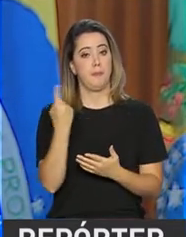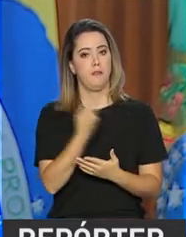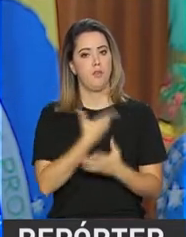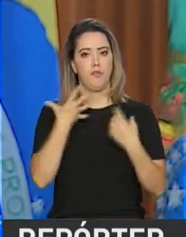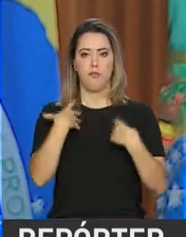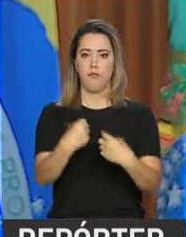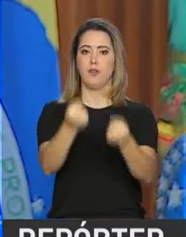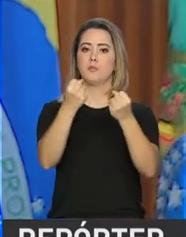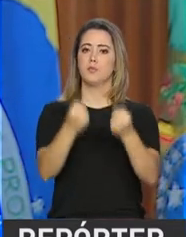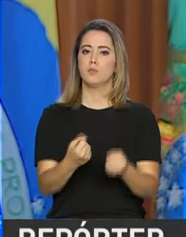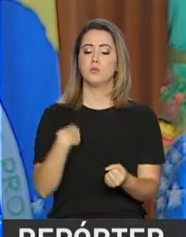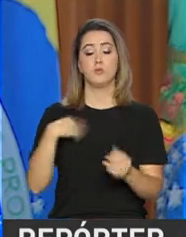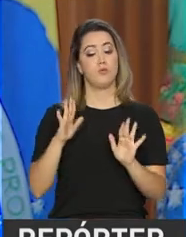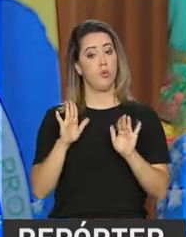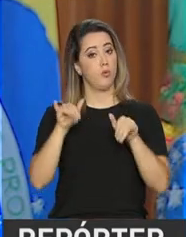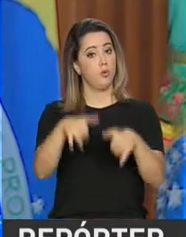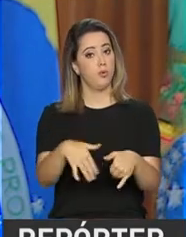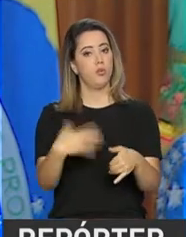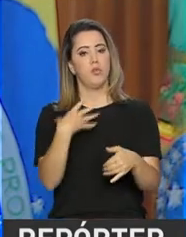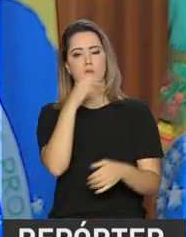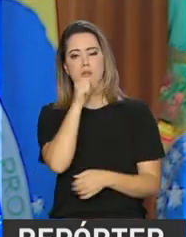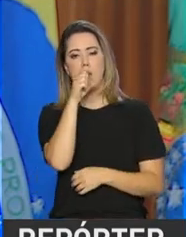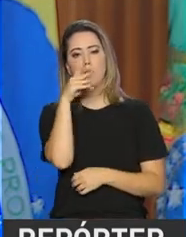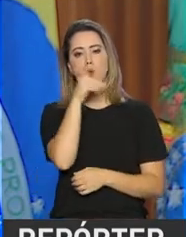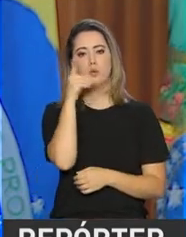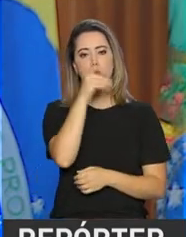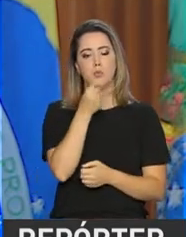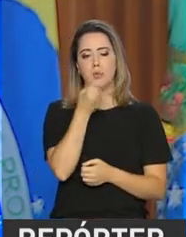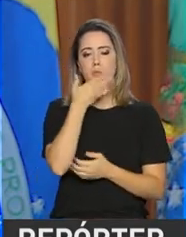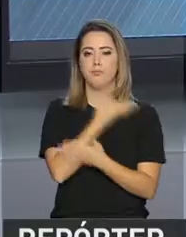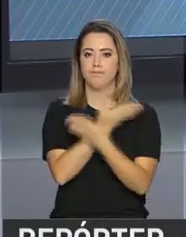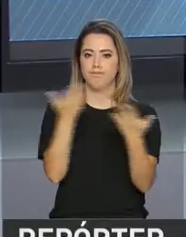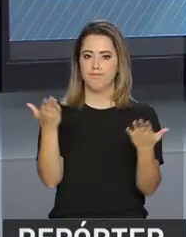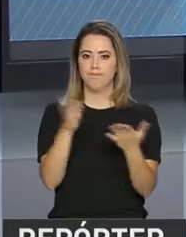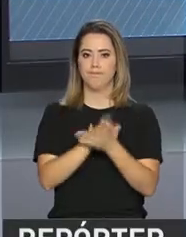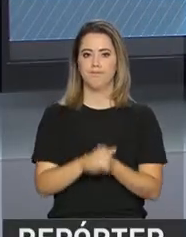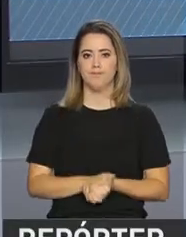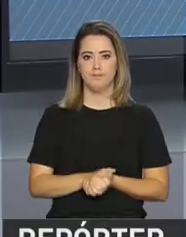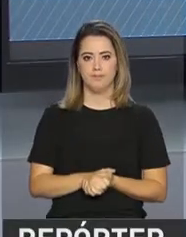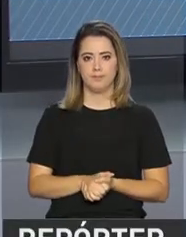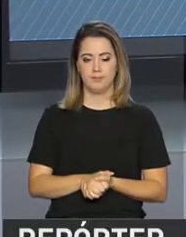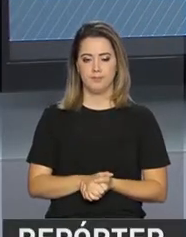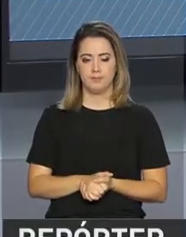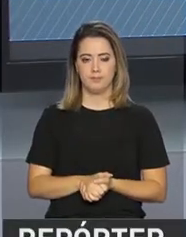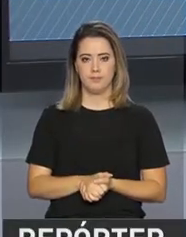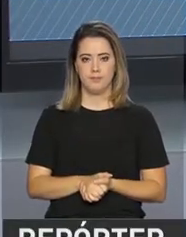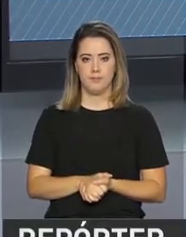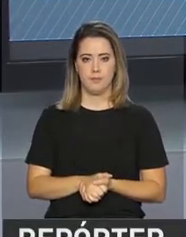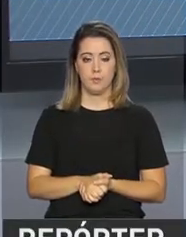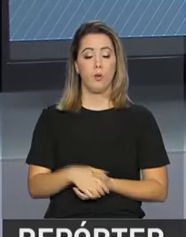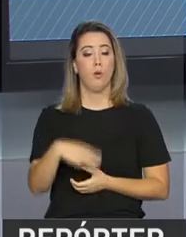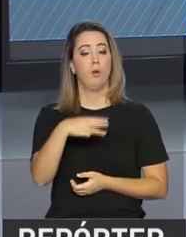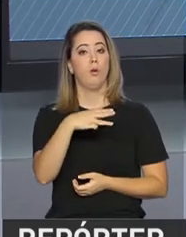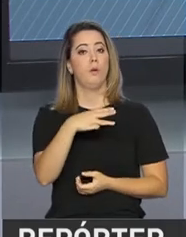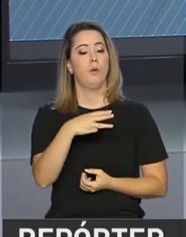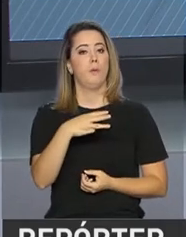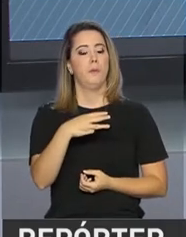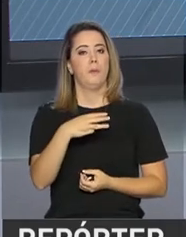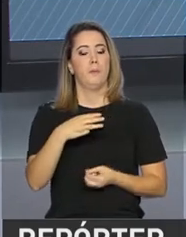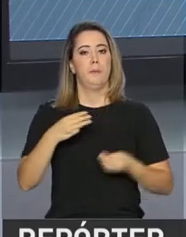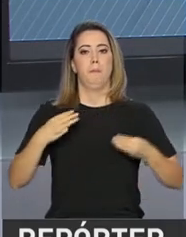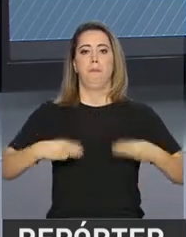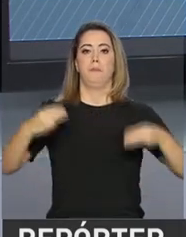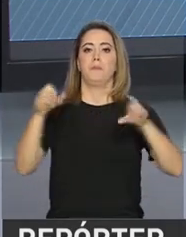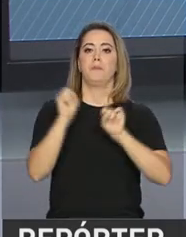ao brasil no final de semana excelente para todos o ministério da educação divulgou hoje dados